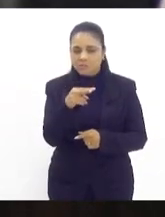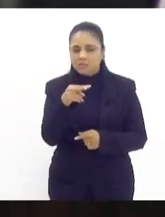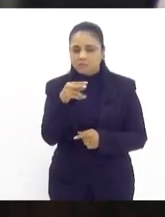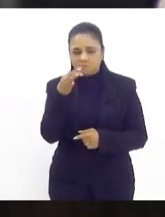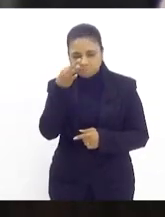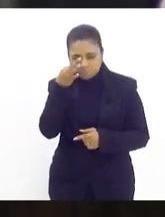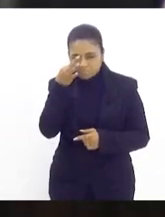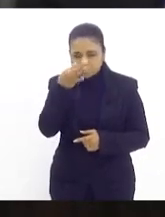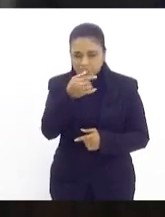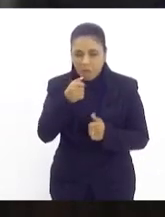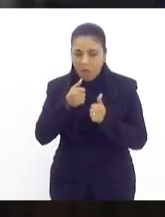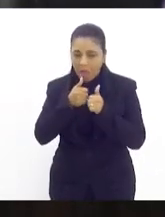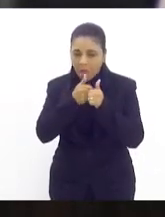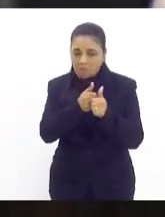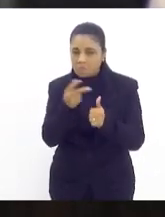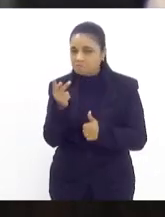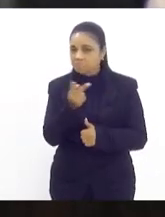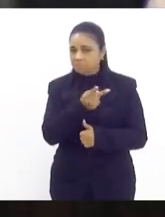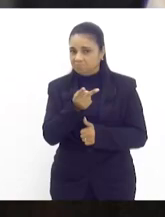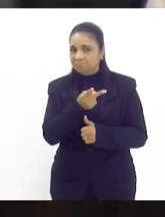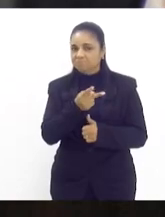todos os seus passos.